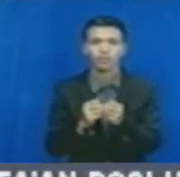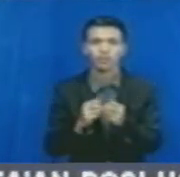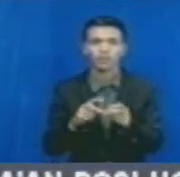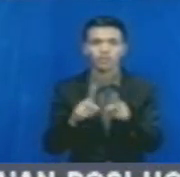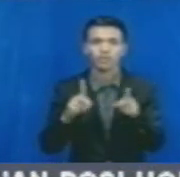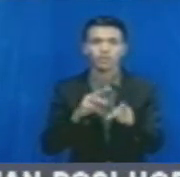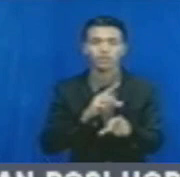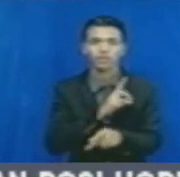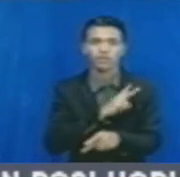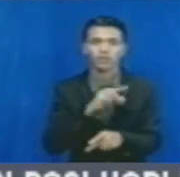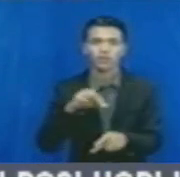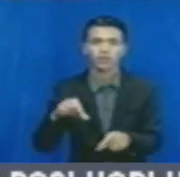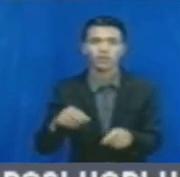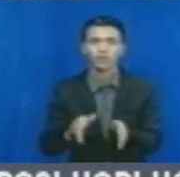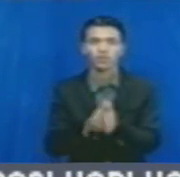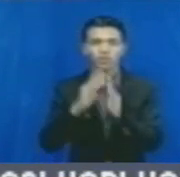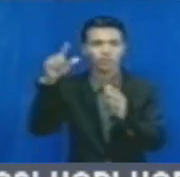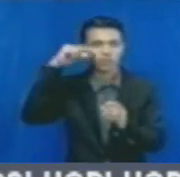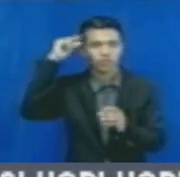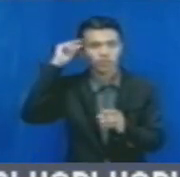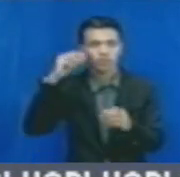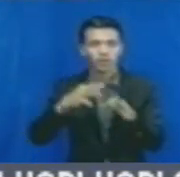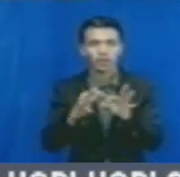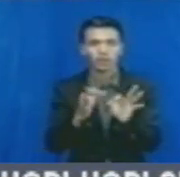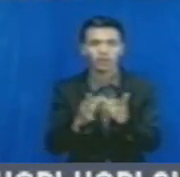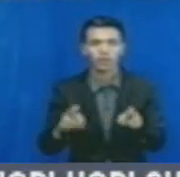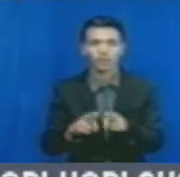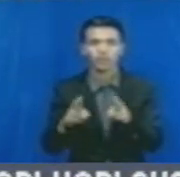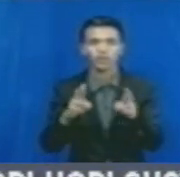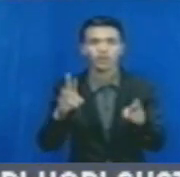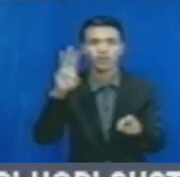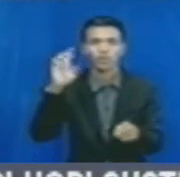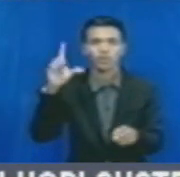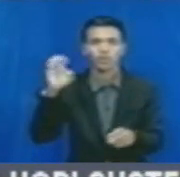Administrativo VKK Vila Usu Governo Normaliza Mota Welolo.